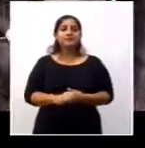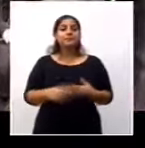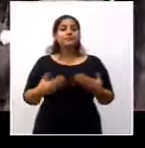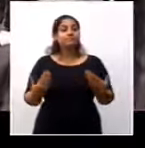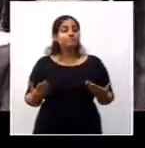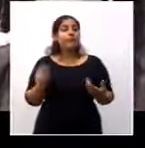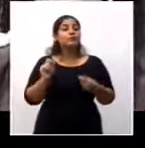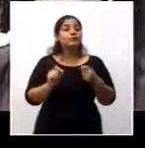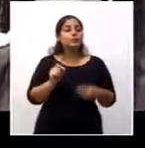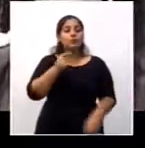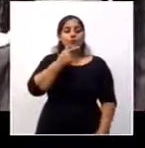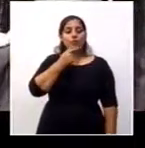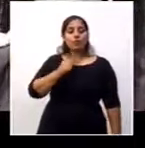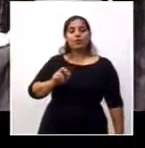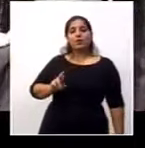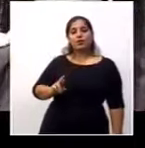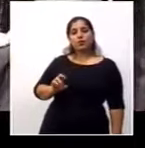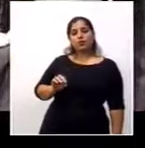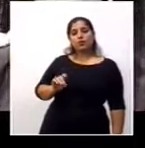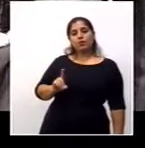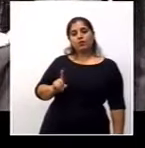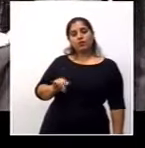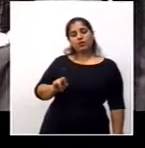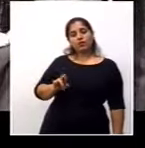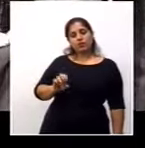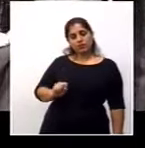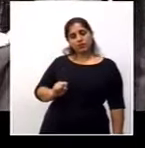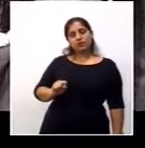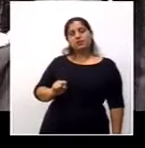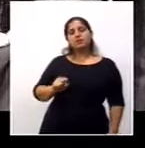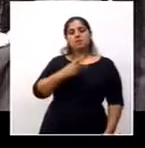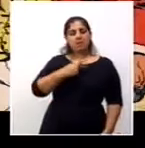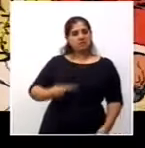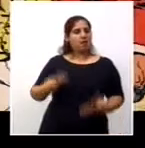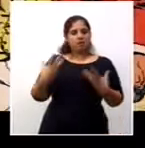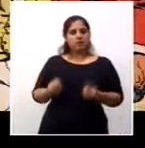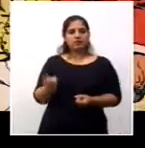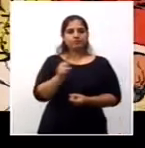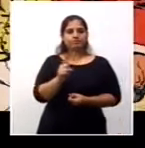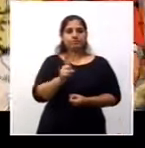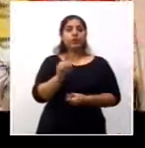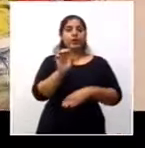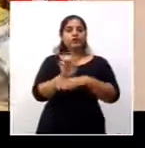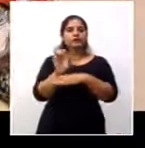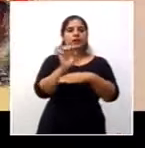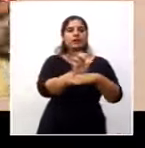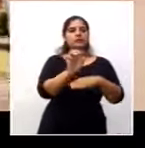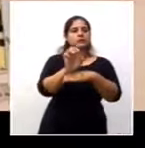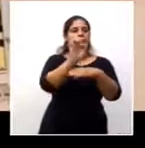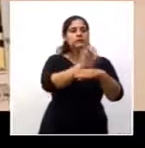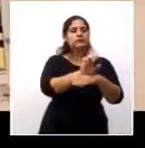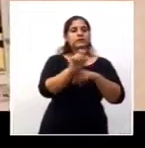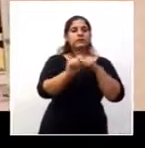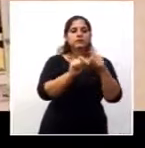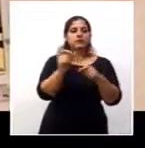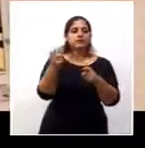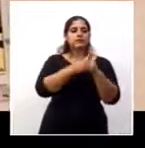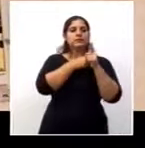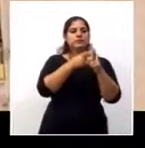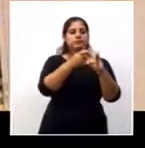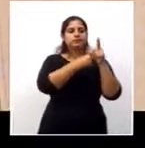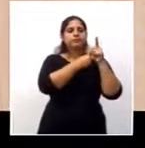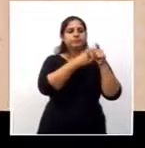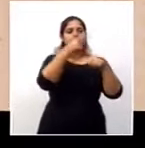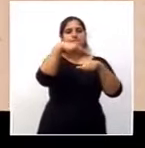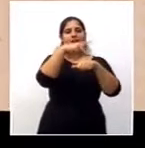Mas Rodrigues Alves, presidente da República, não aceita e os estados são obrigados a contrair empréstimos no